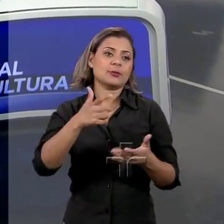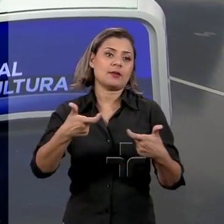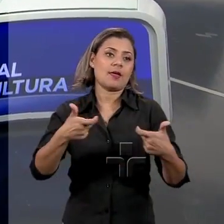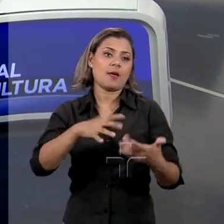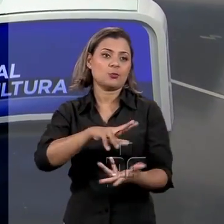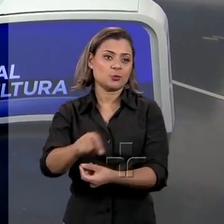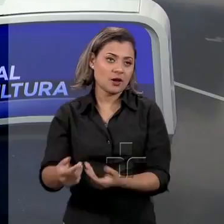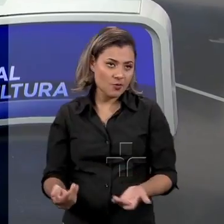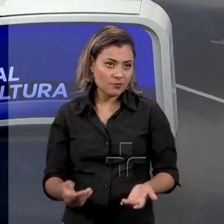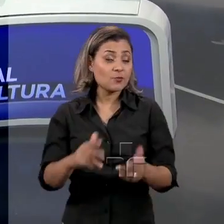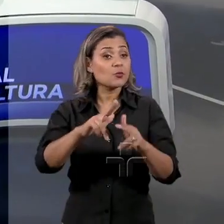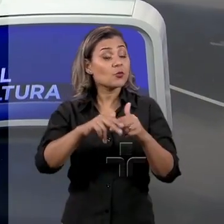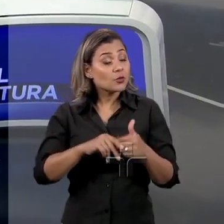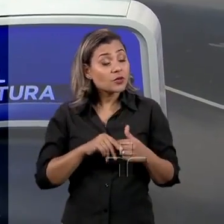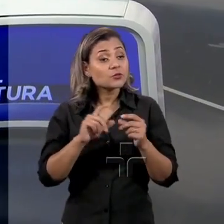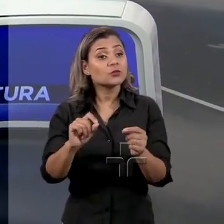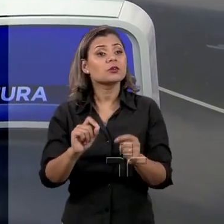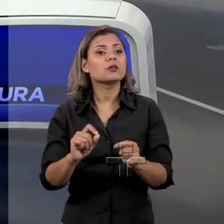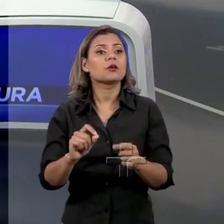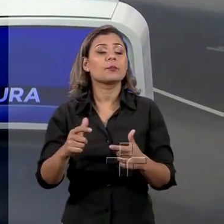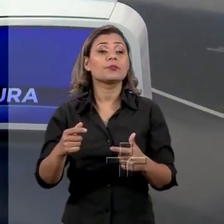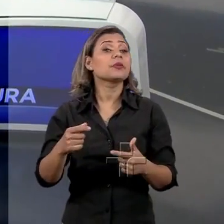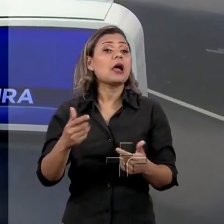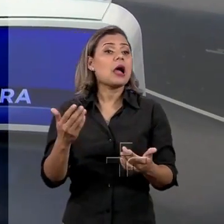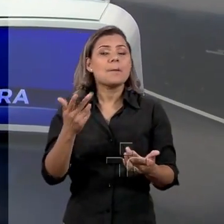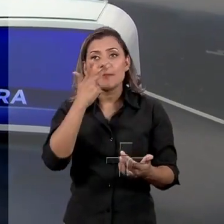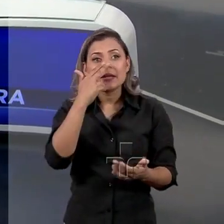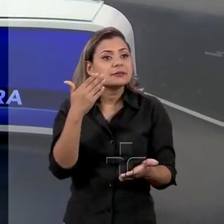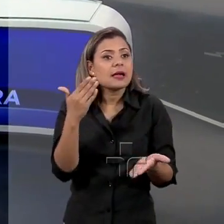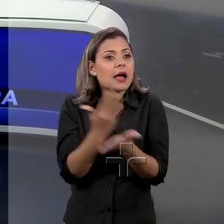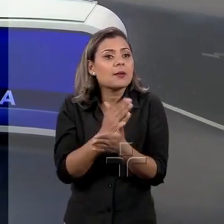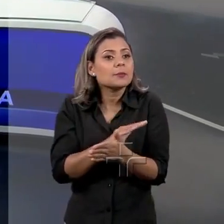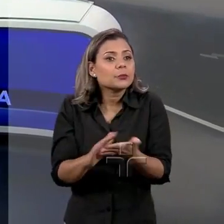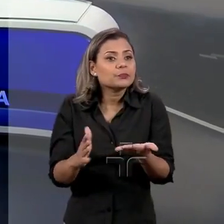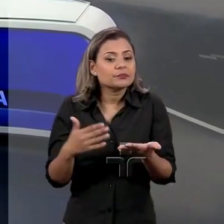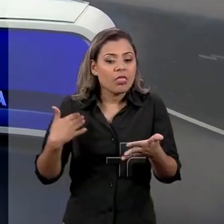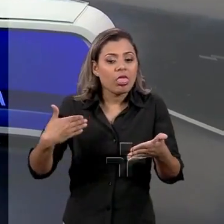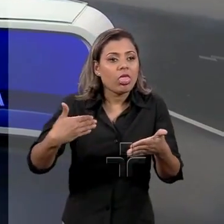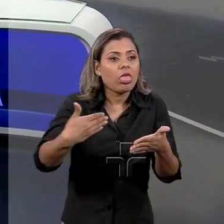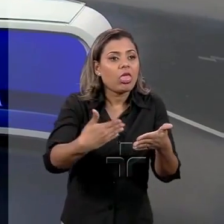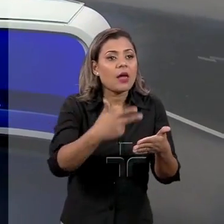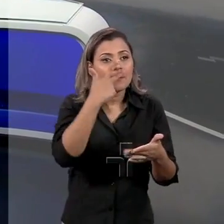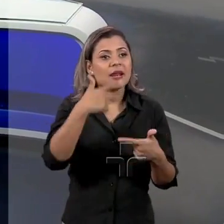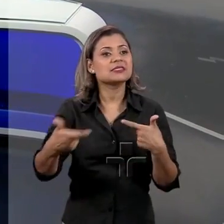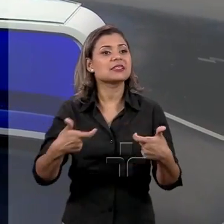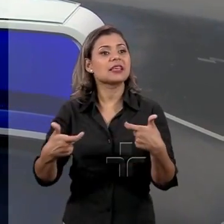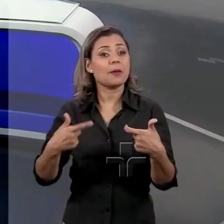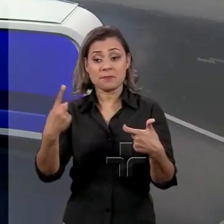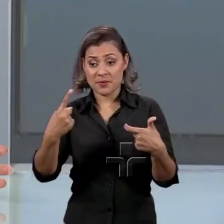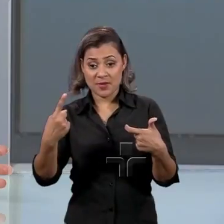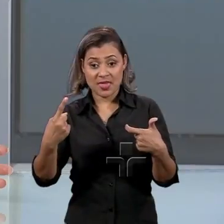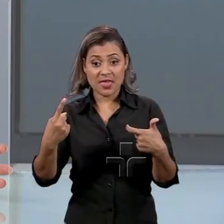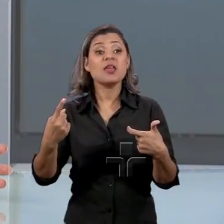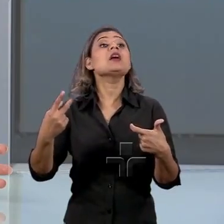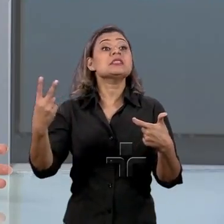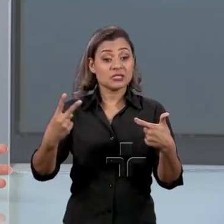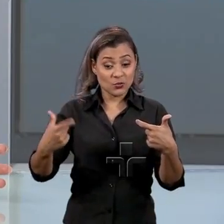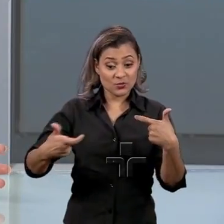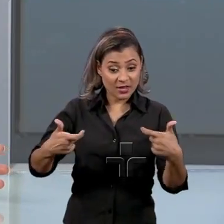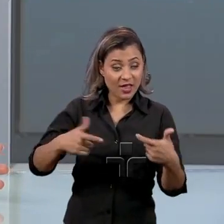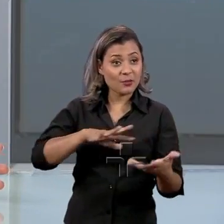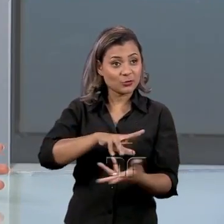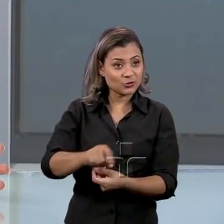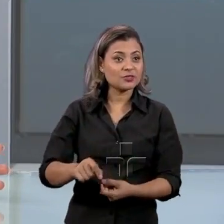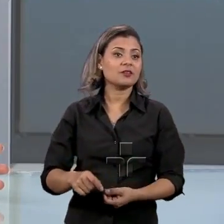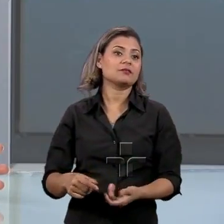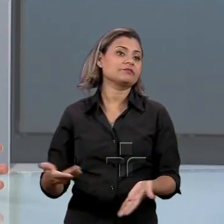de todas as guerras, a guerra que deveria ter, mas não terminou as guerras, e algumas análises colocam como uma guerra contínua, da primeira, passando pela Guerra Civil Espanhola, até